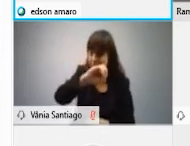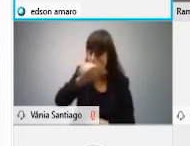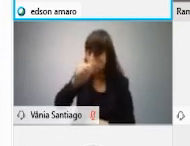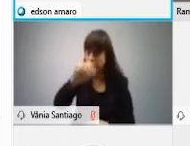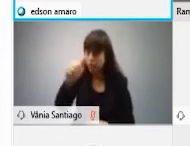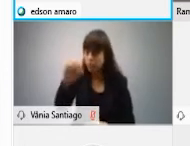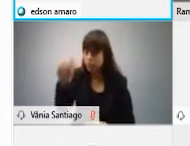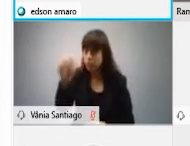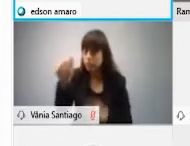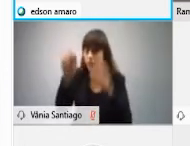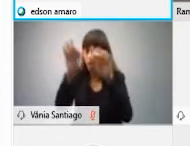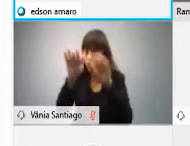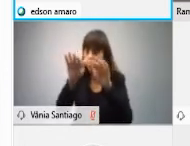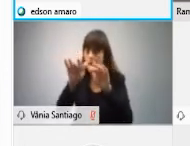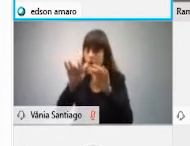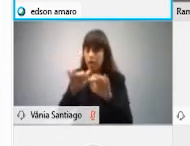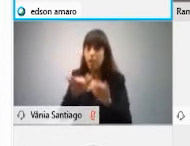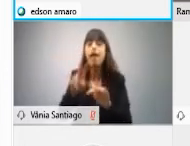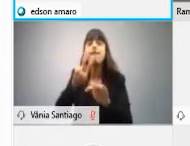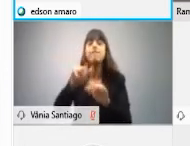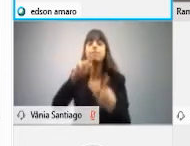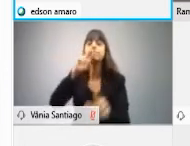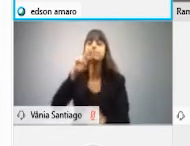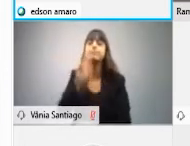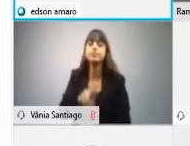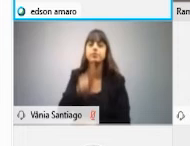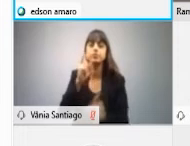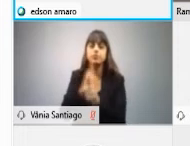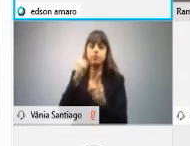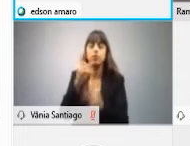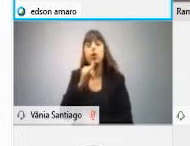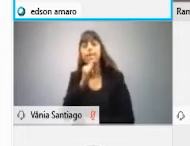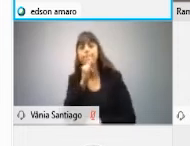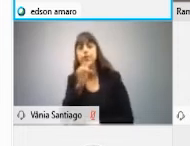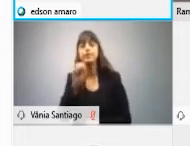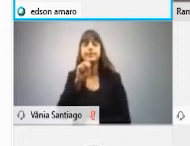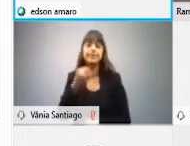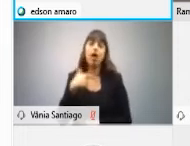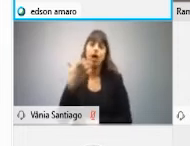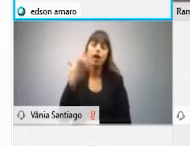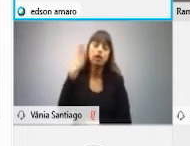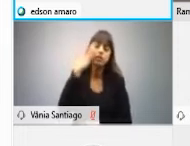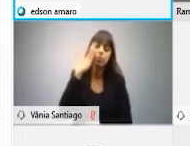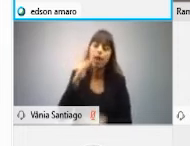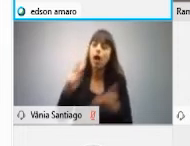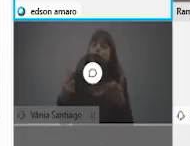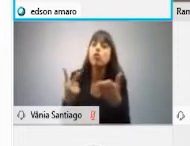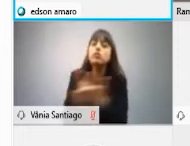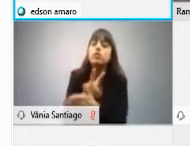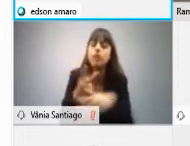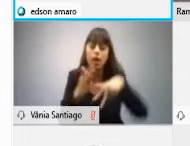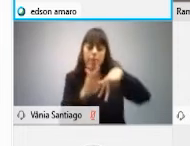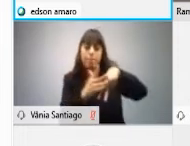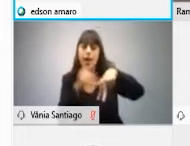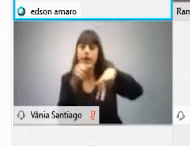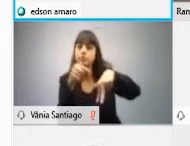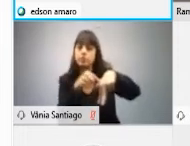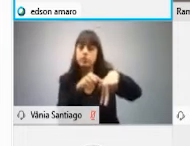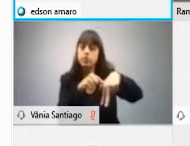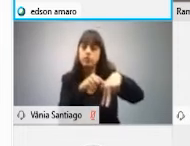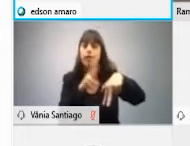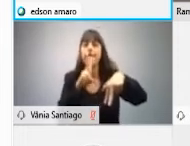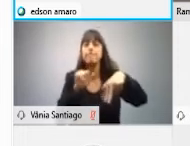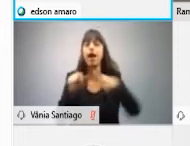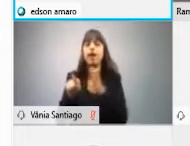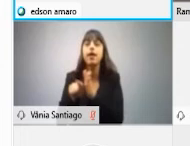resultados, vamos ser mais específico aqui na medicina, resultados de exames. Se eu quero predizer o que vai acontecer com o paciente, que exame que ele vai ter alterado,